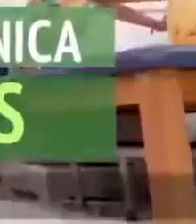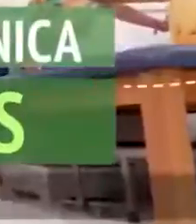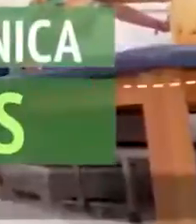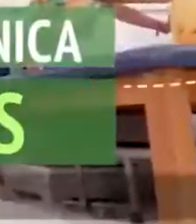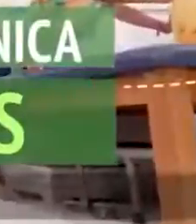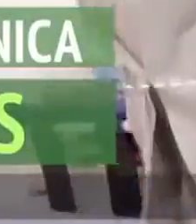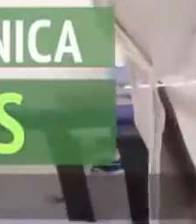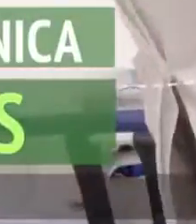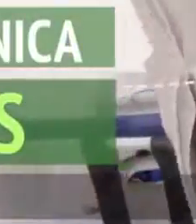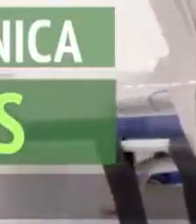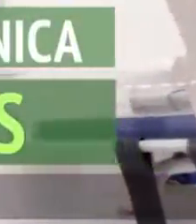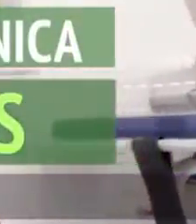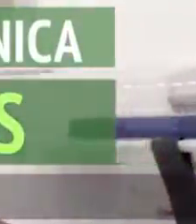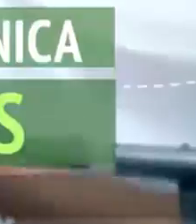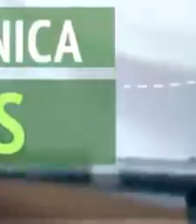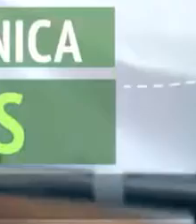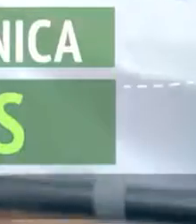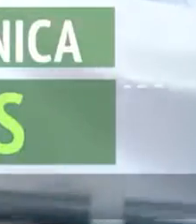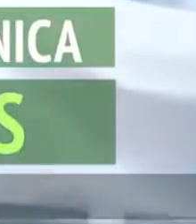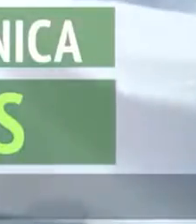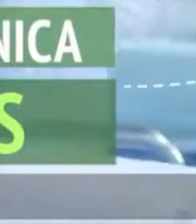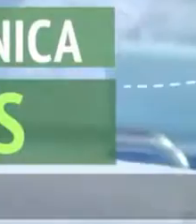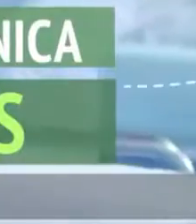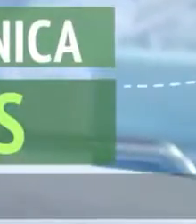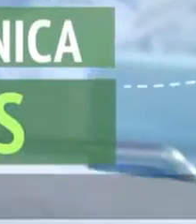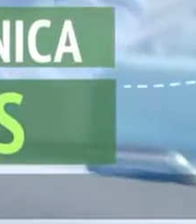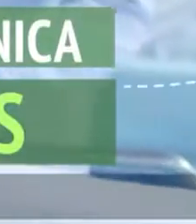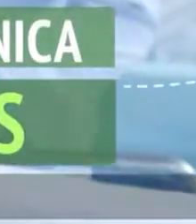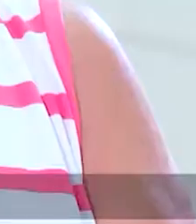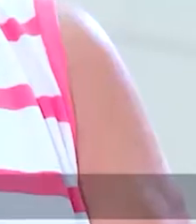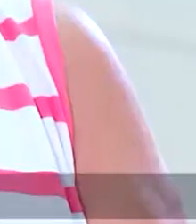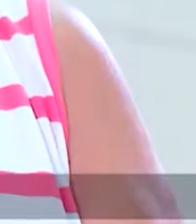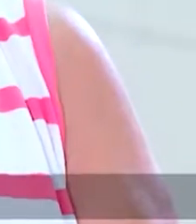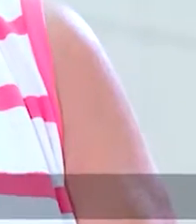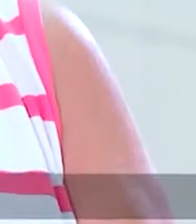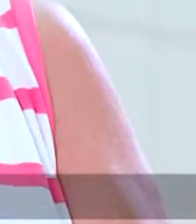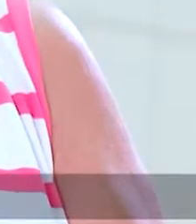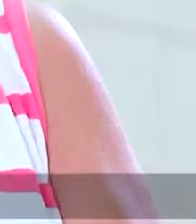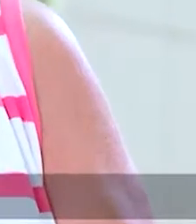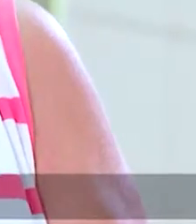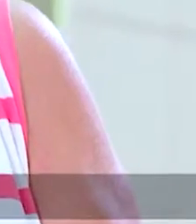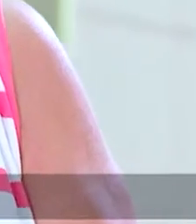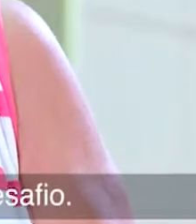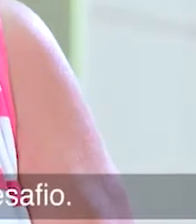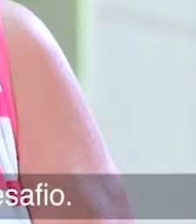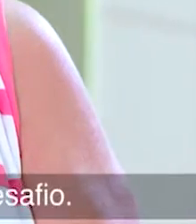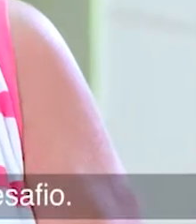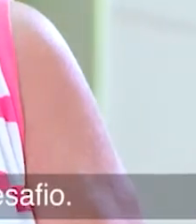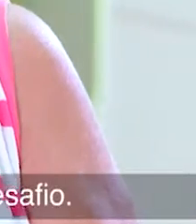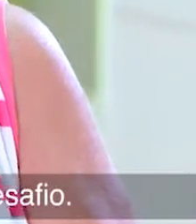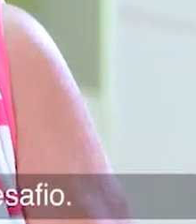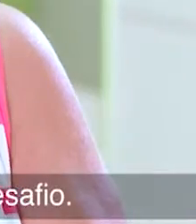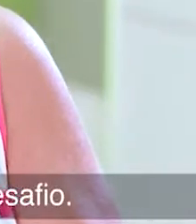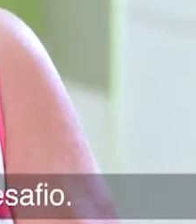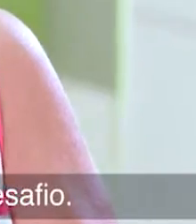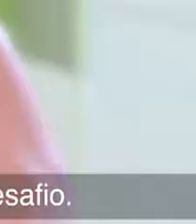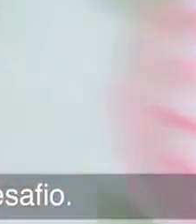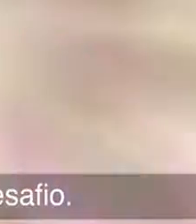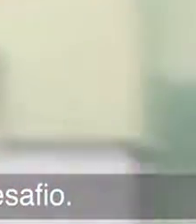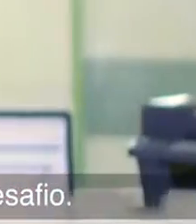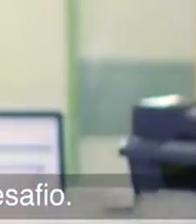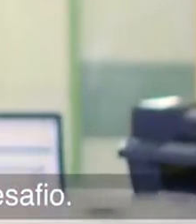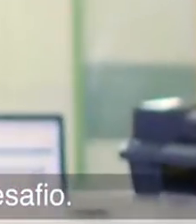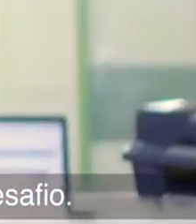periferia. Policlínica e UPAs da Prefeitura. A saúde é um desafio nacional, mas a Prefeitura